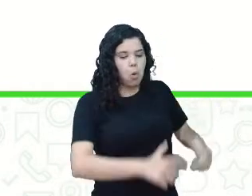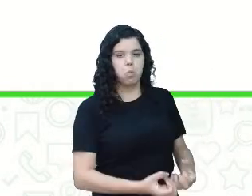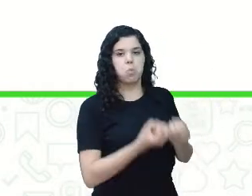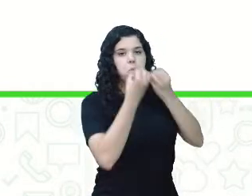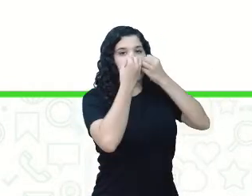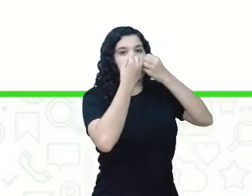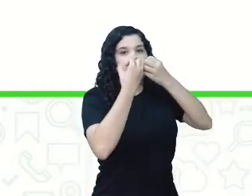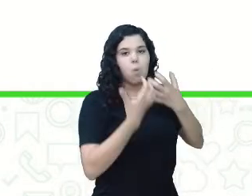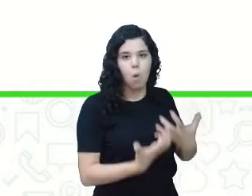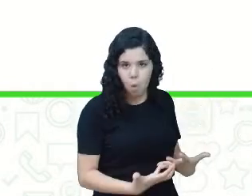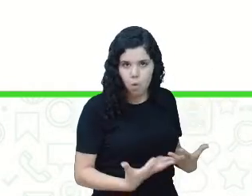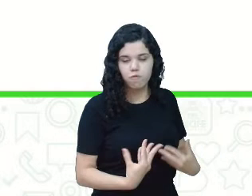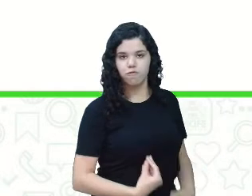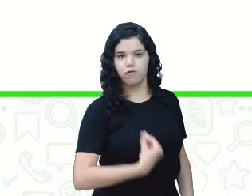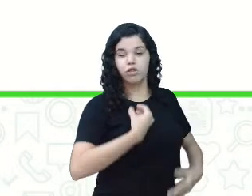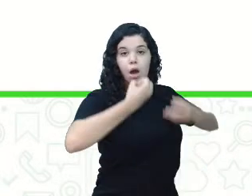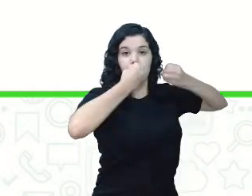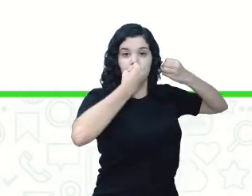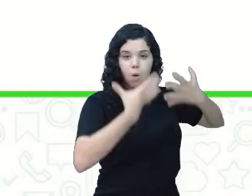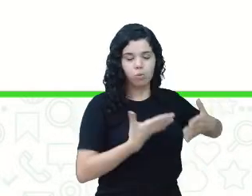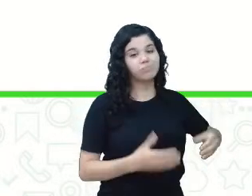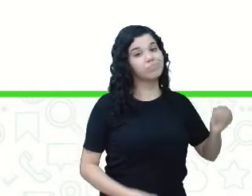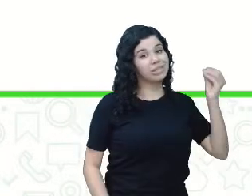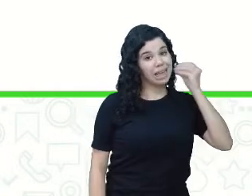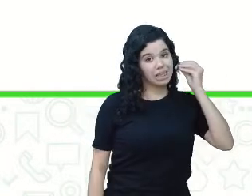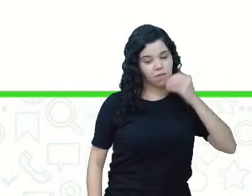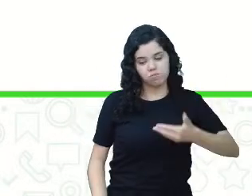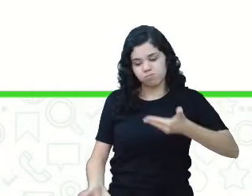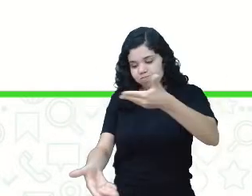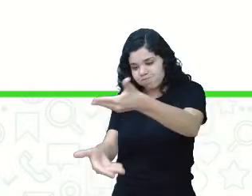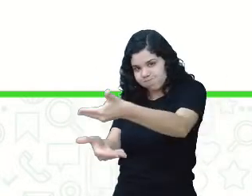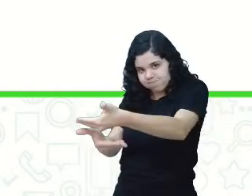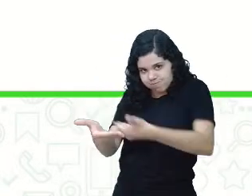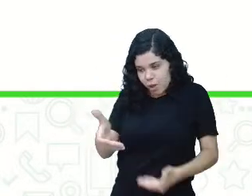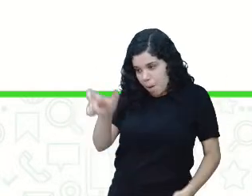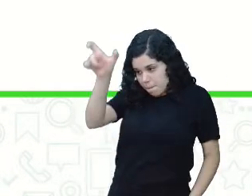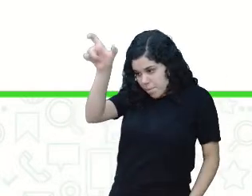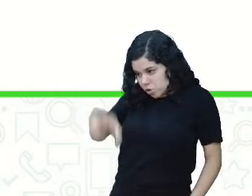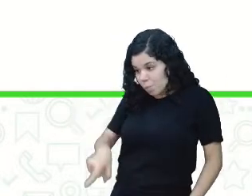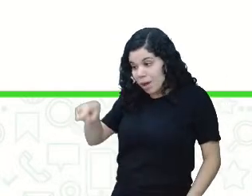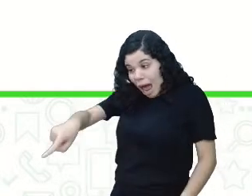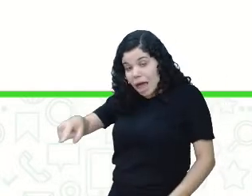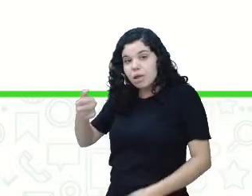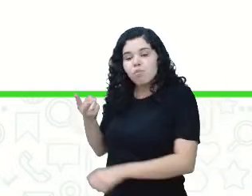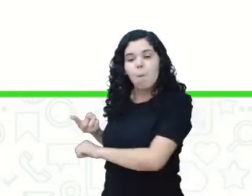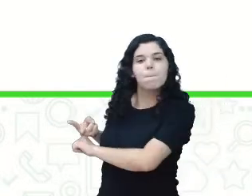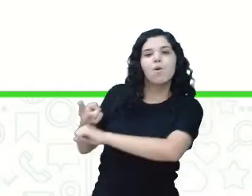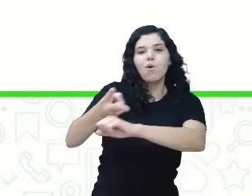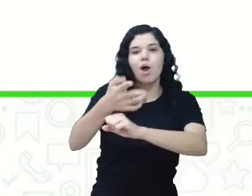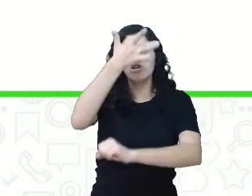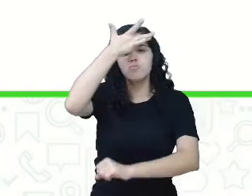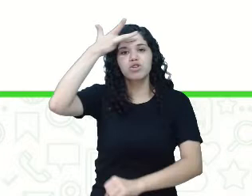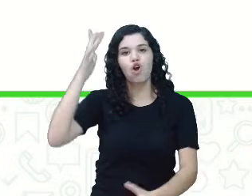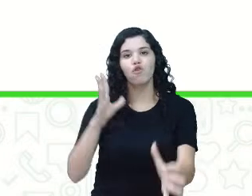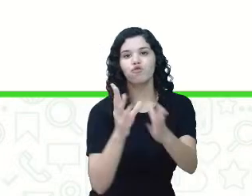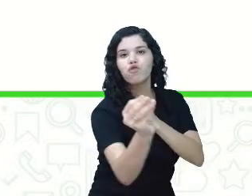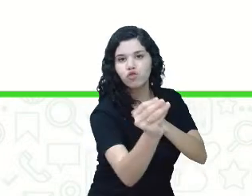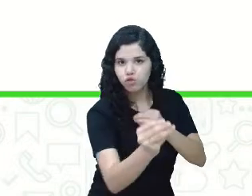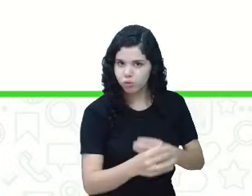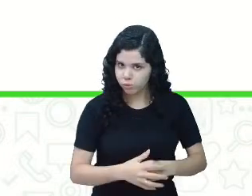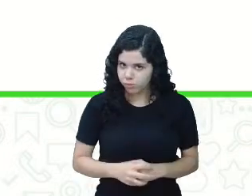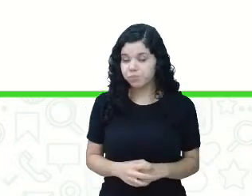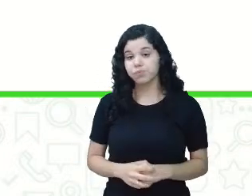tinha recursos, para recuperar os cativos que escapavam. Vê a diferença com os